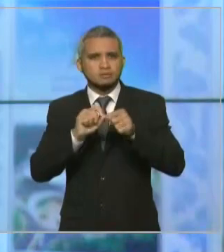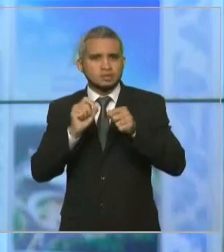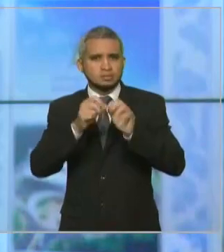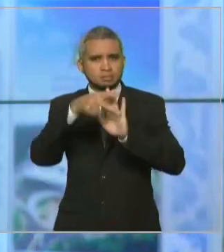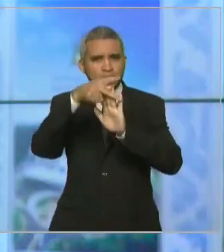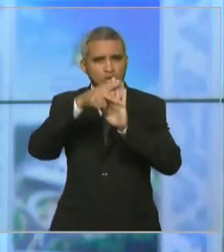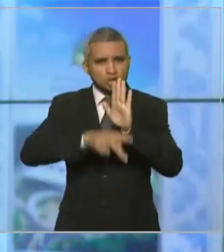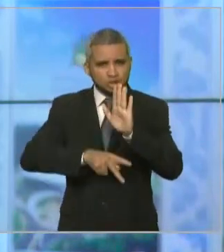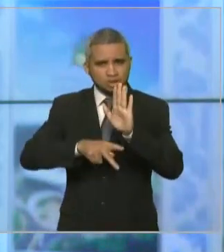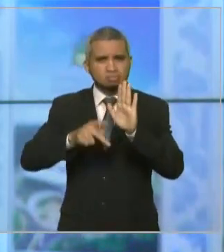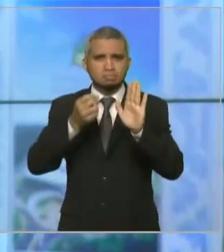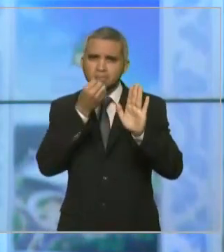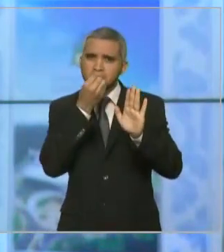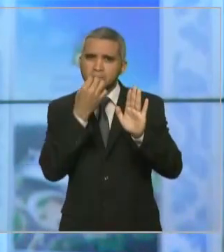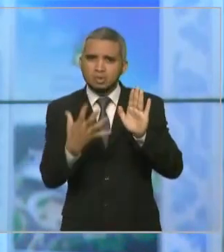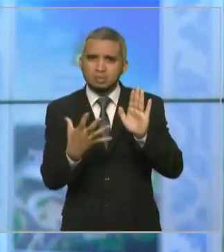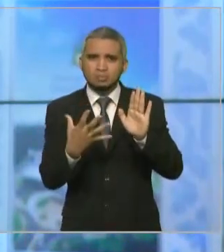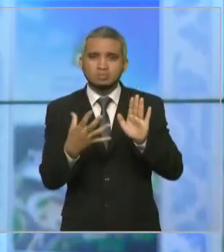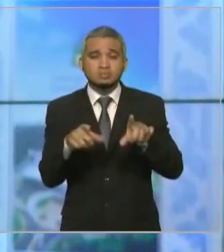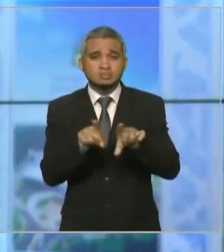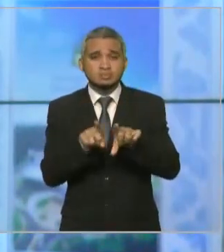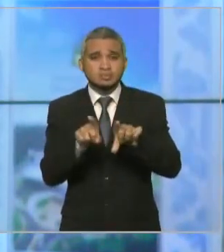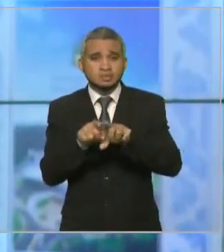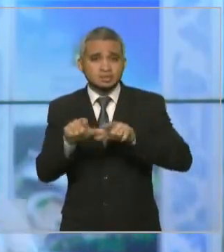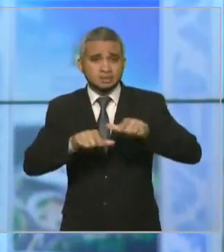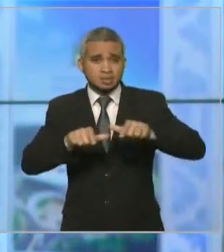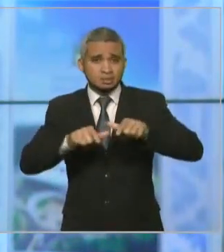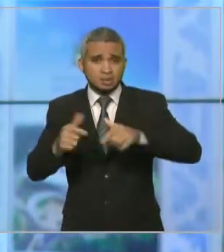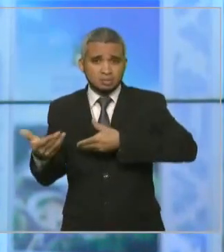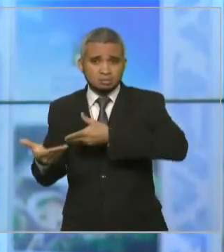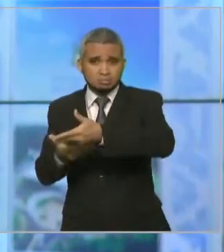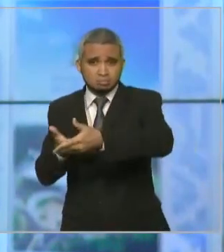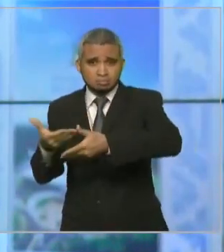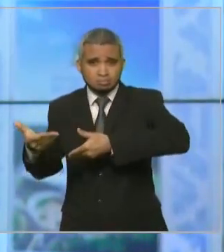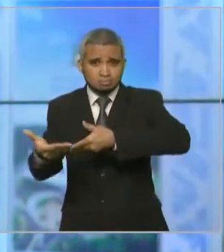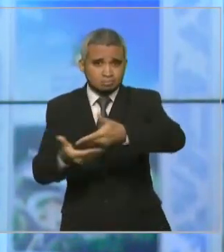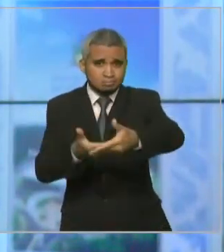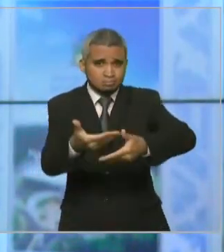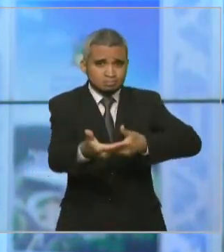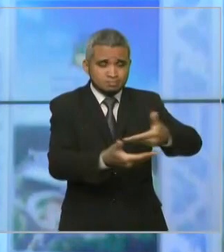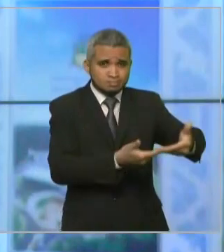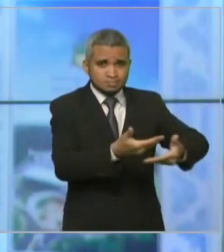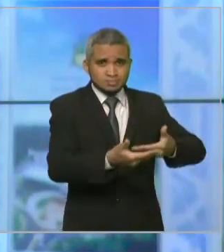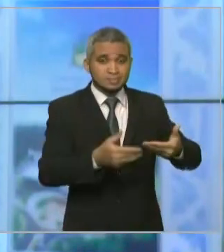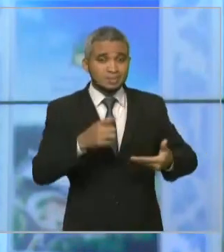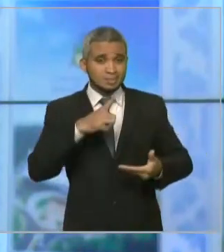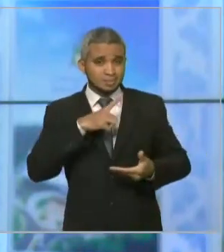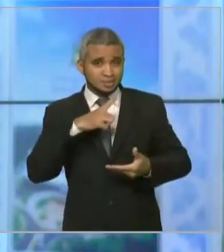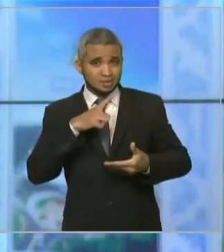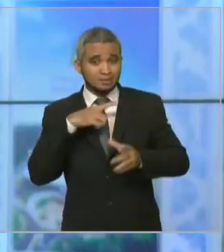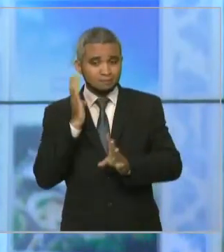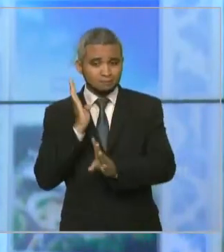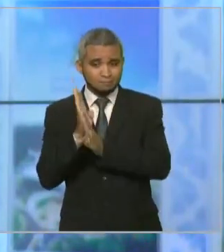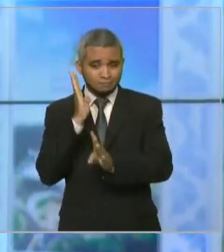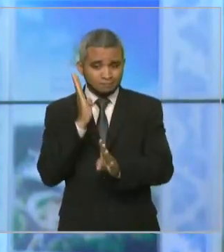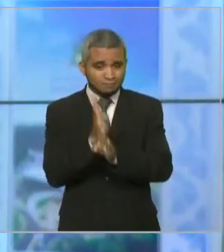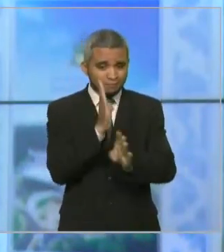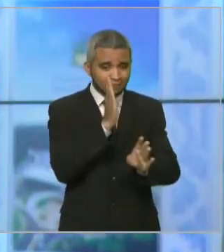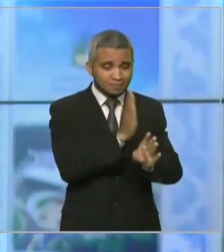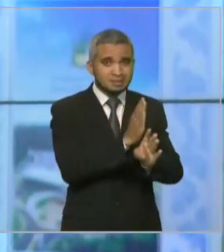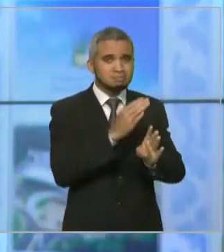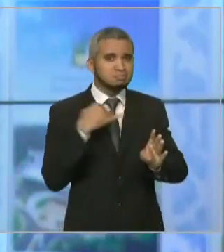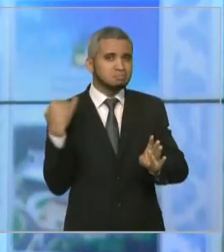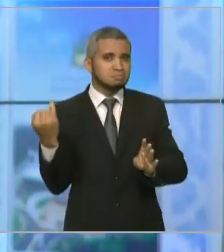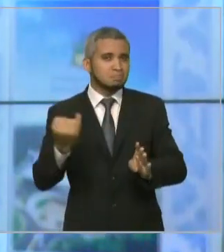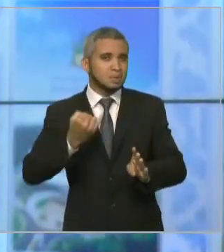E desse trabalho em conjunto, ainda tivemos a alegria de encontrar as obras raras, que é tão importante